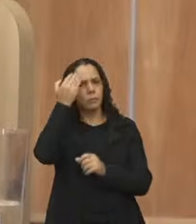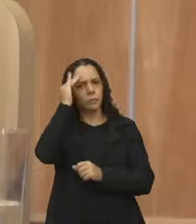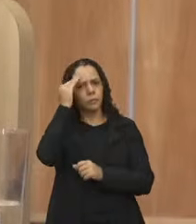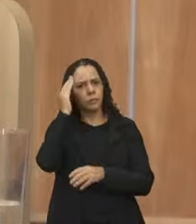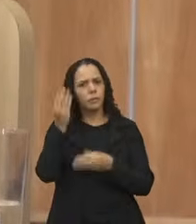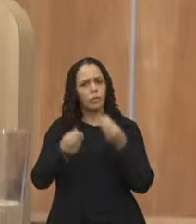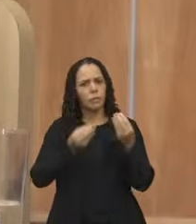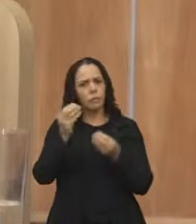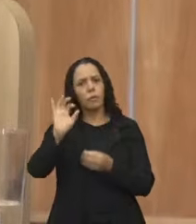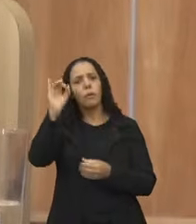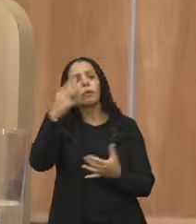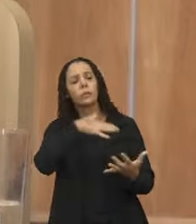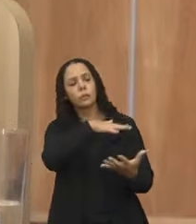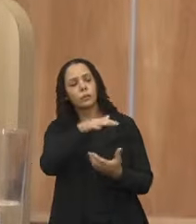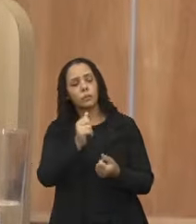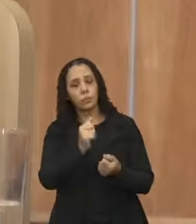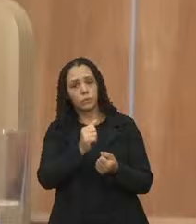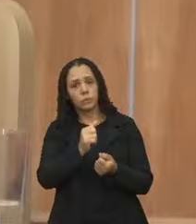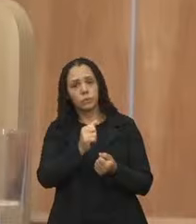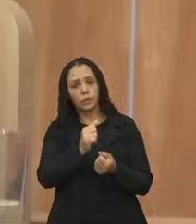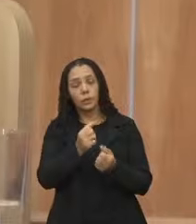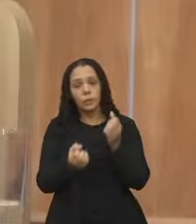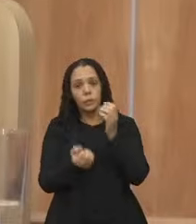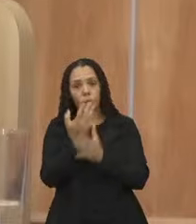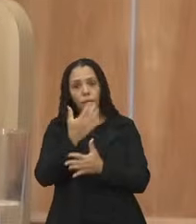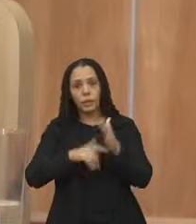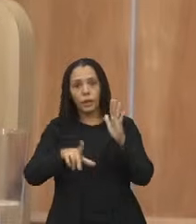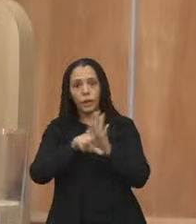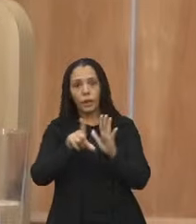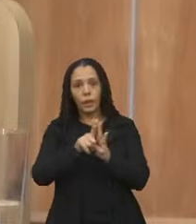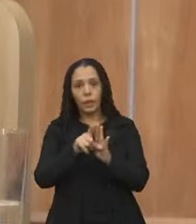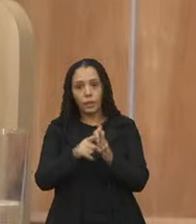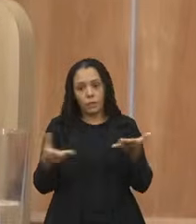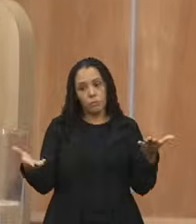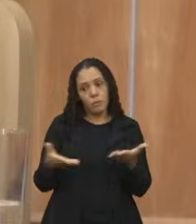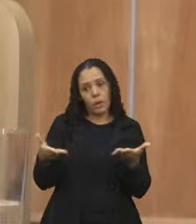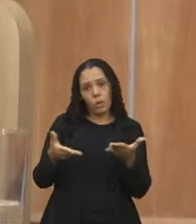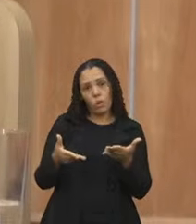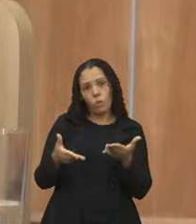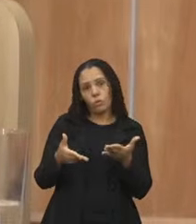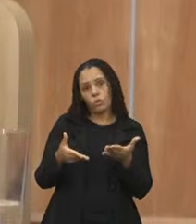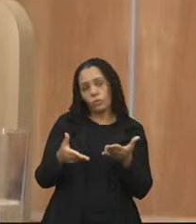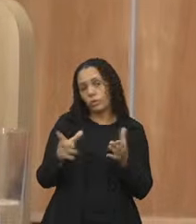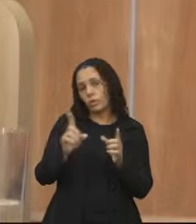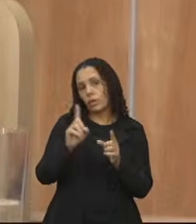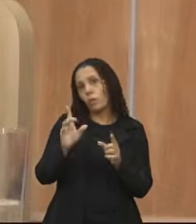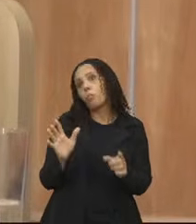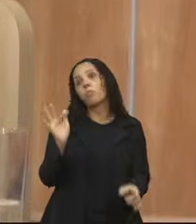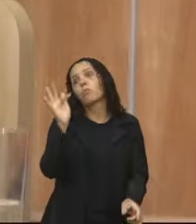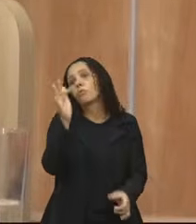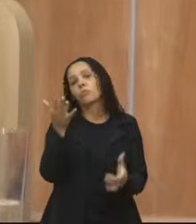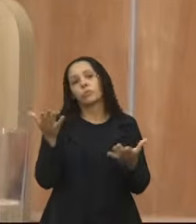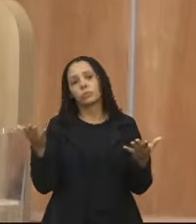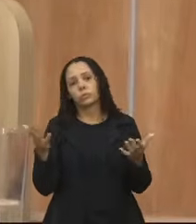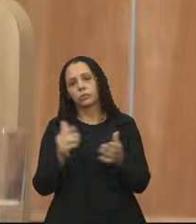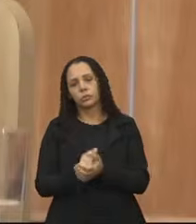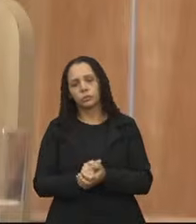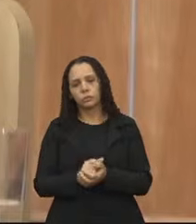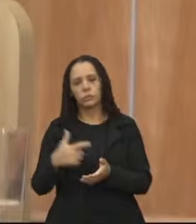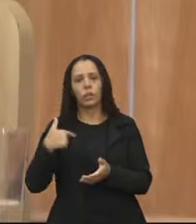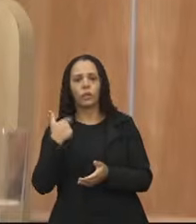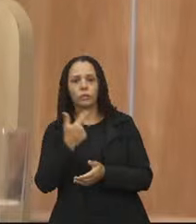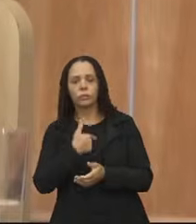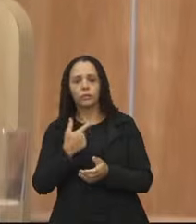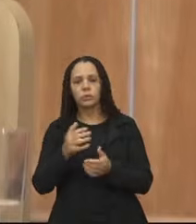entender como o mundo funciona e legislar para o mundo que existe, não para o mundo que a gente gostaria que existisse. A gente está falando aqui do aumento do imposto sobre